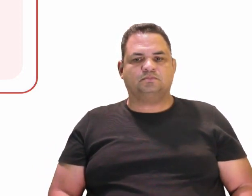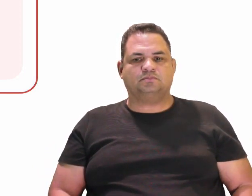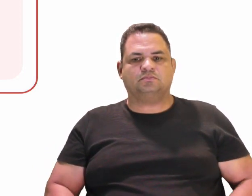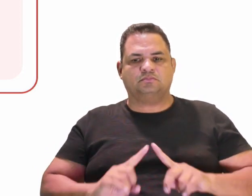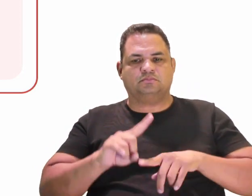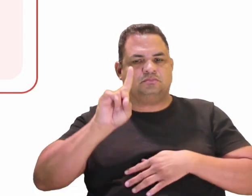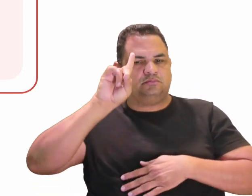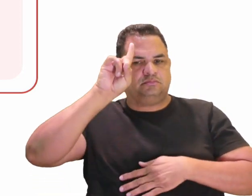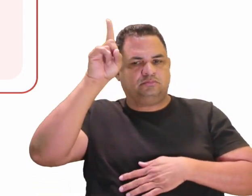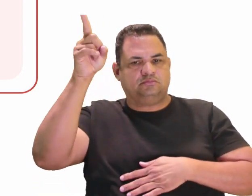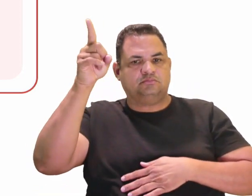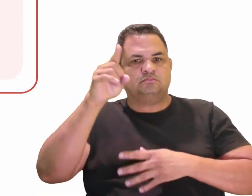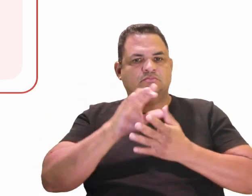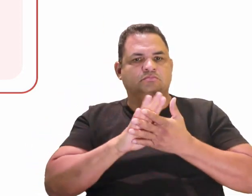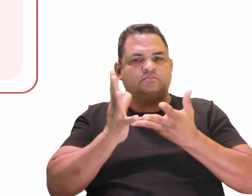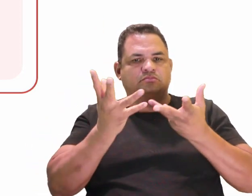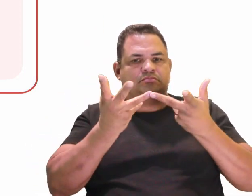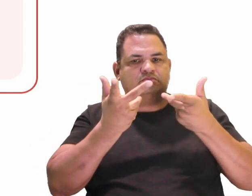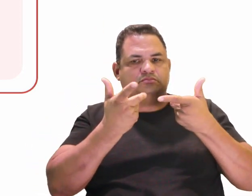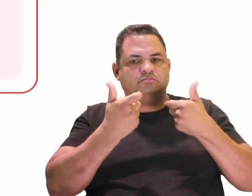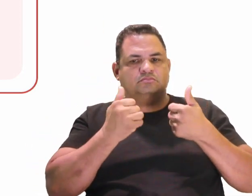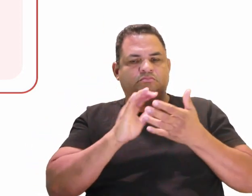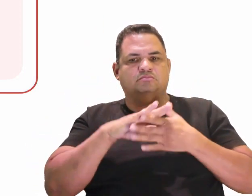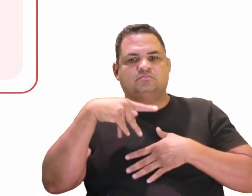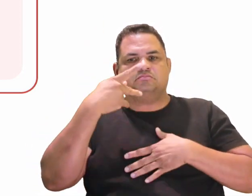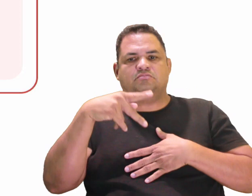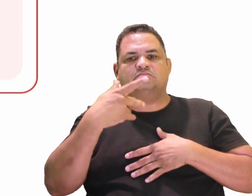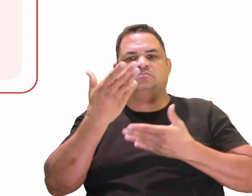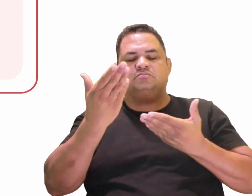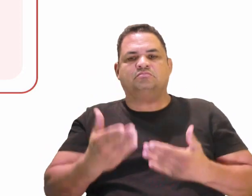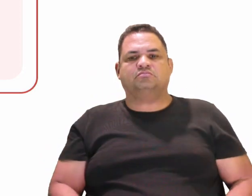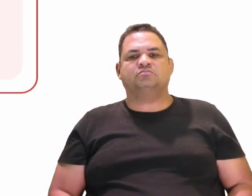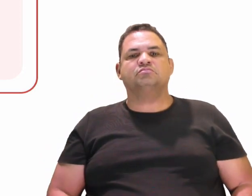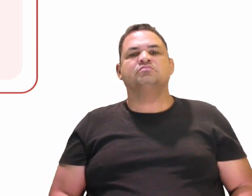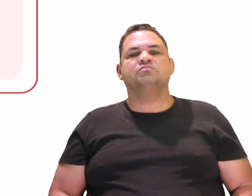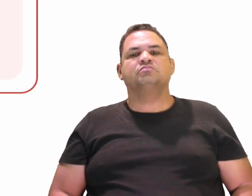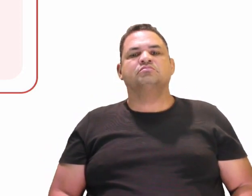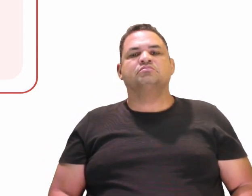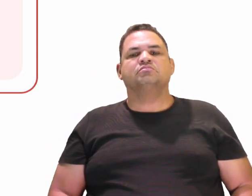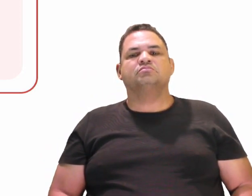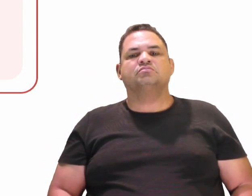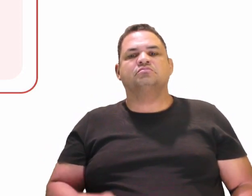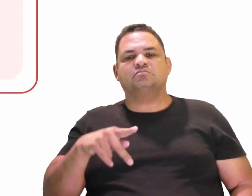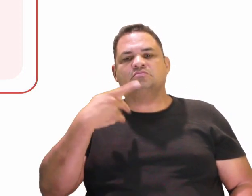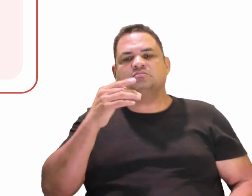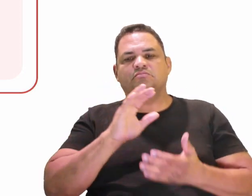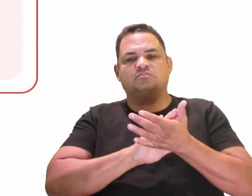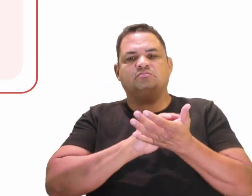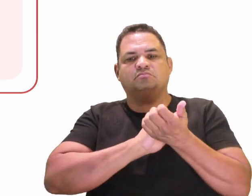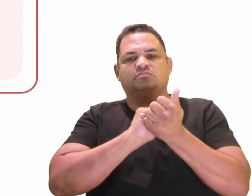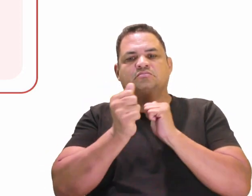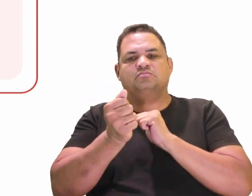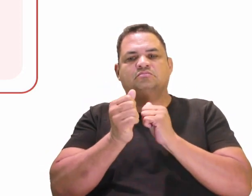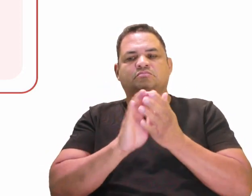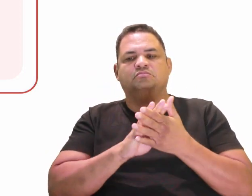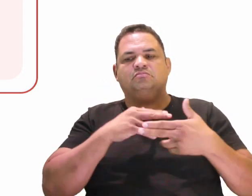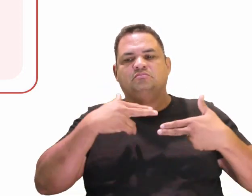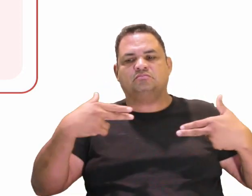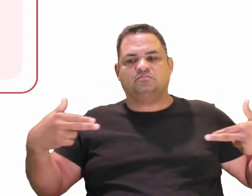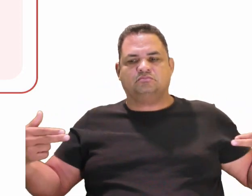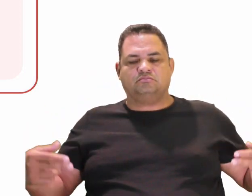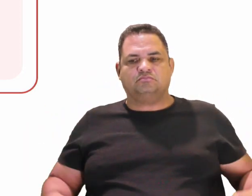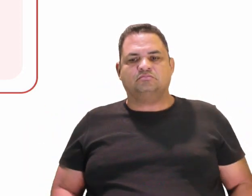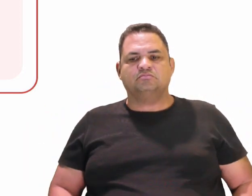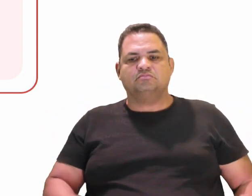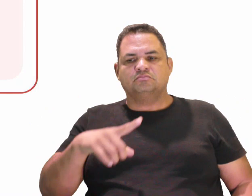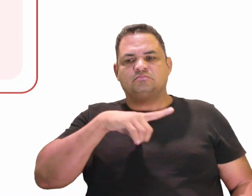mas a ideia de habilidades, para falar sobre habilidades. E a gente falou muito sobre esportes também, certo?